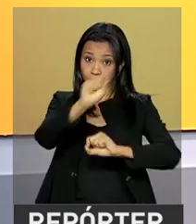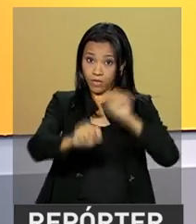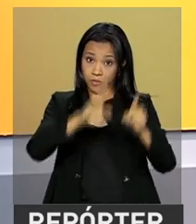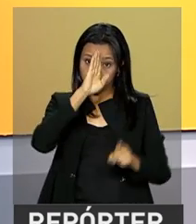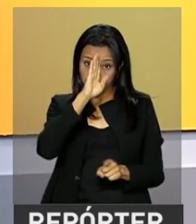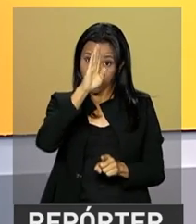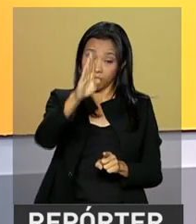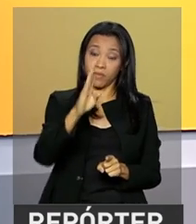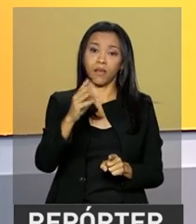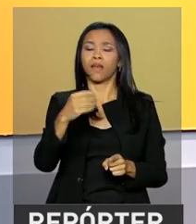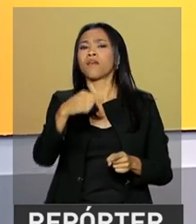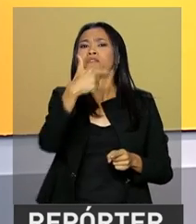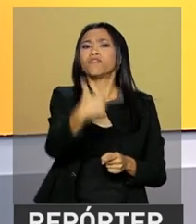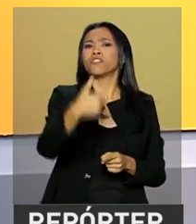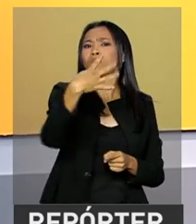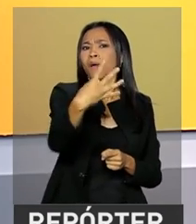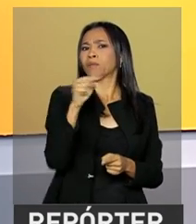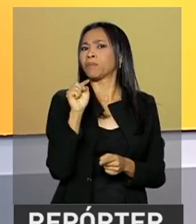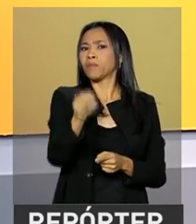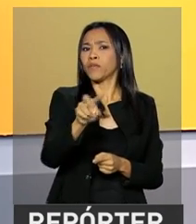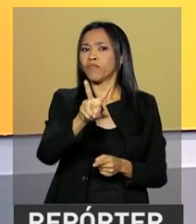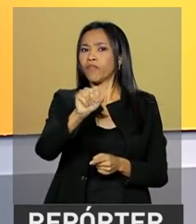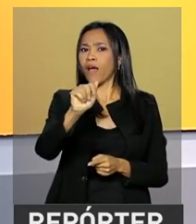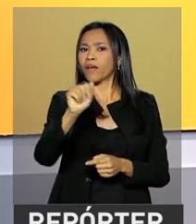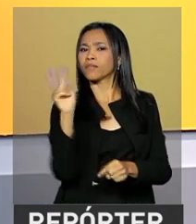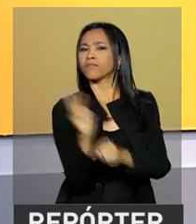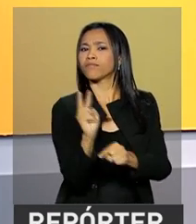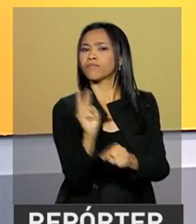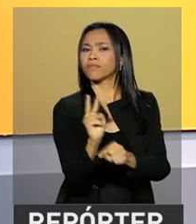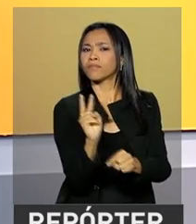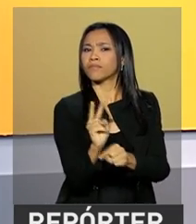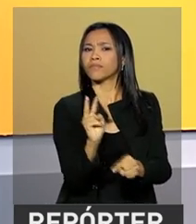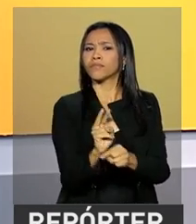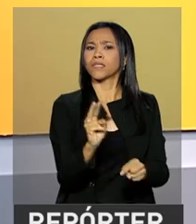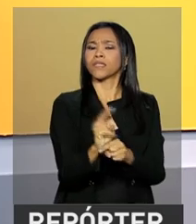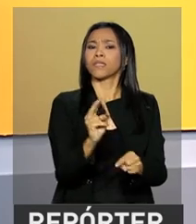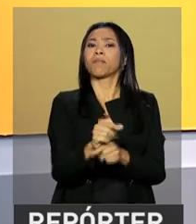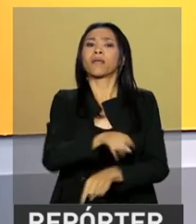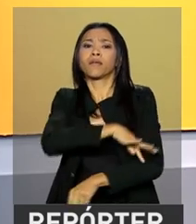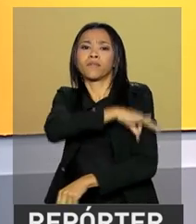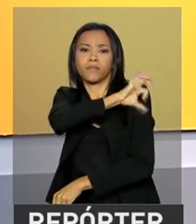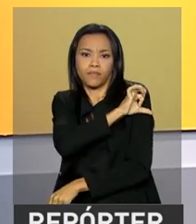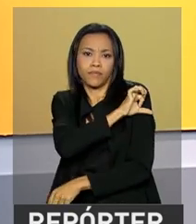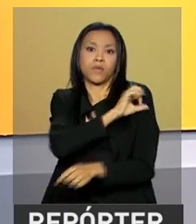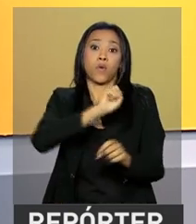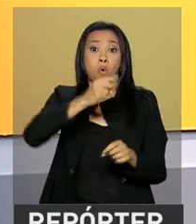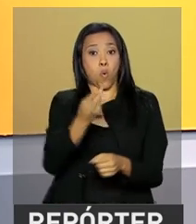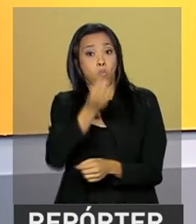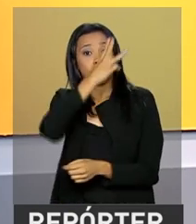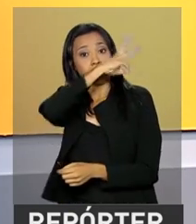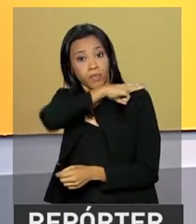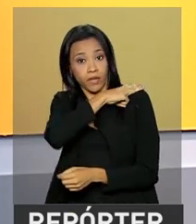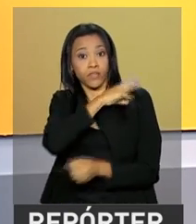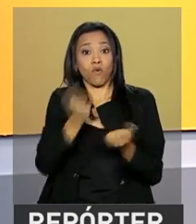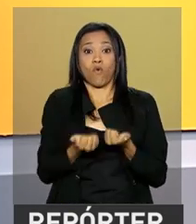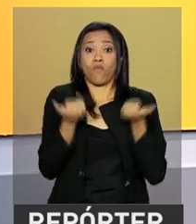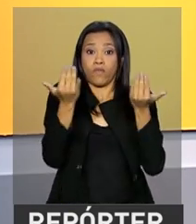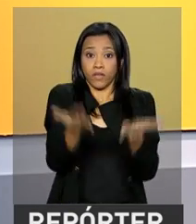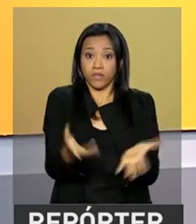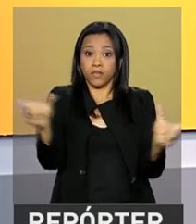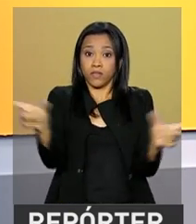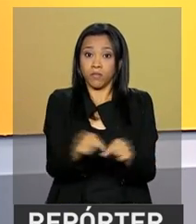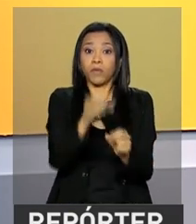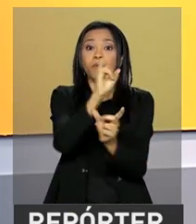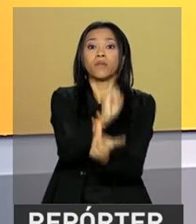são as mais de 24.000 vagas temporárias de níveis Fundamental e Médio oferecidas pelo Instituto